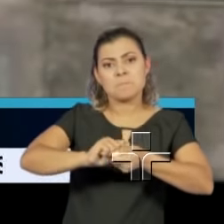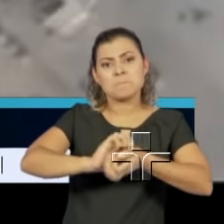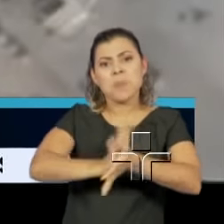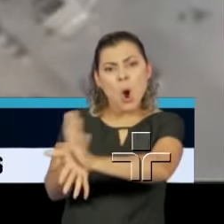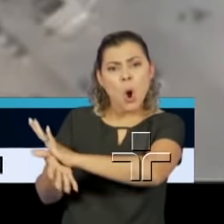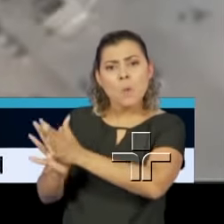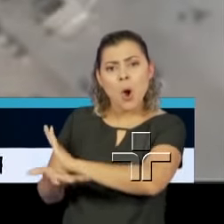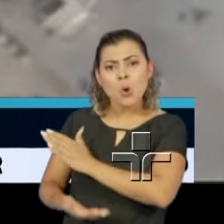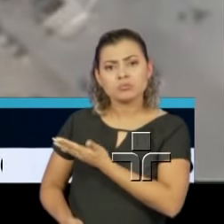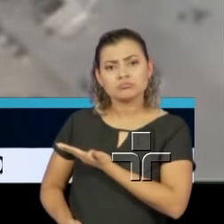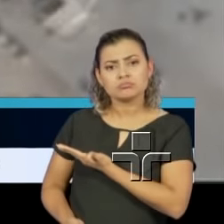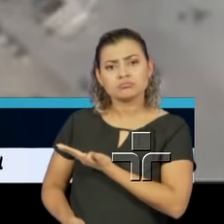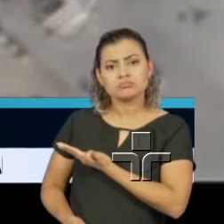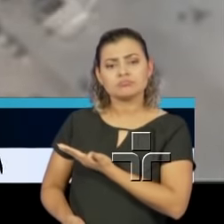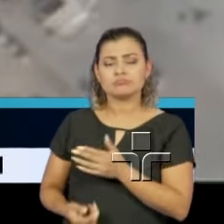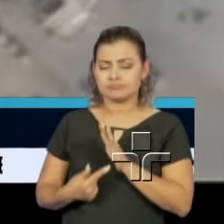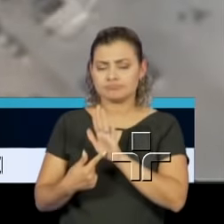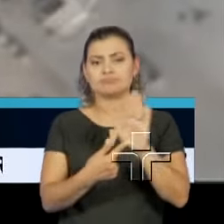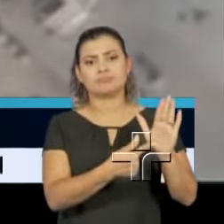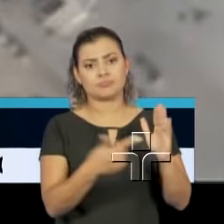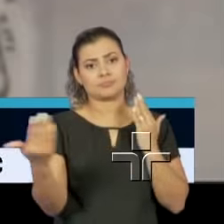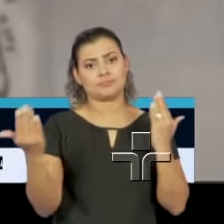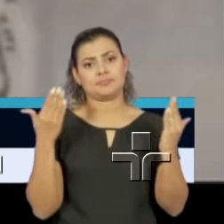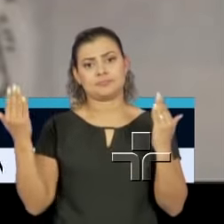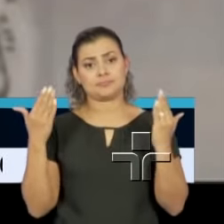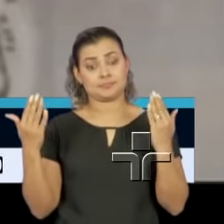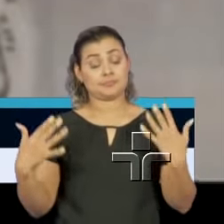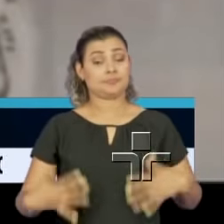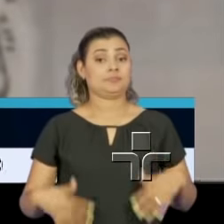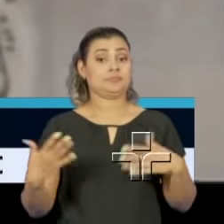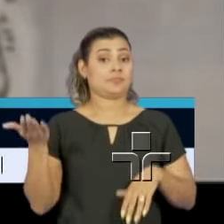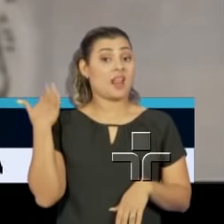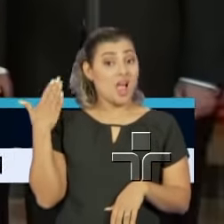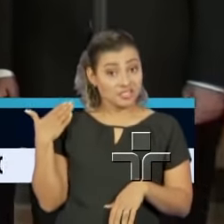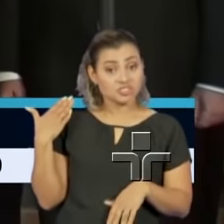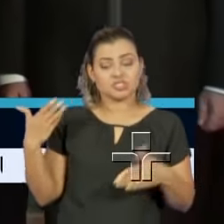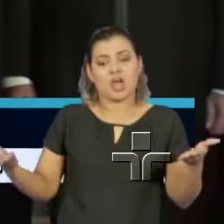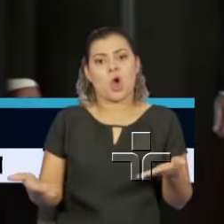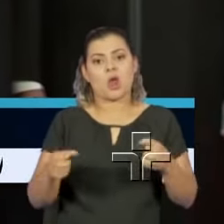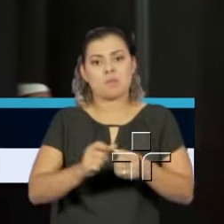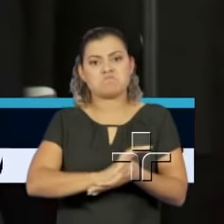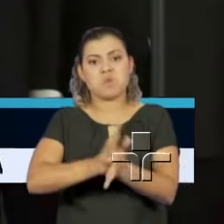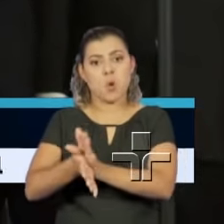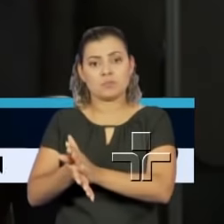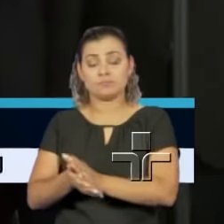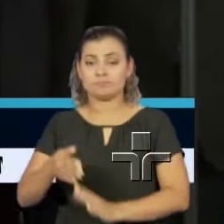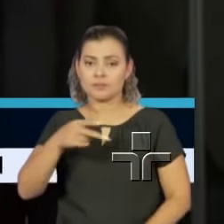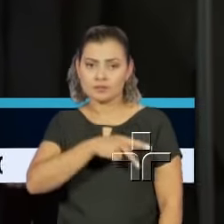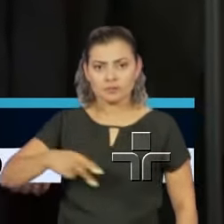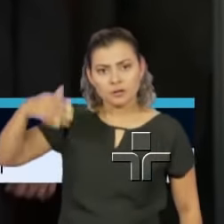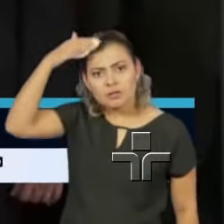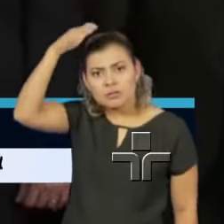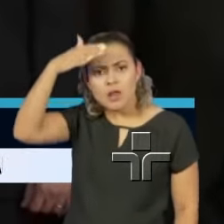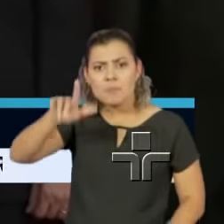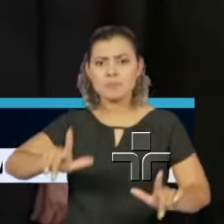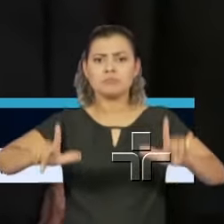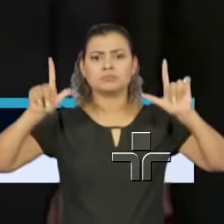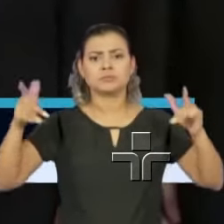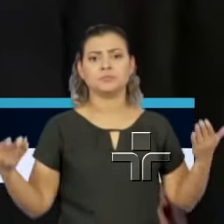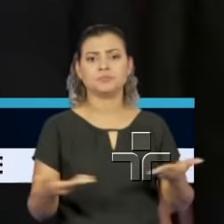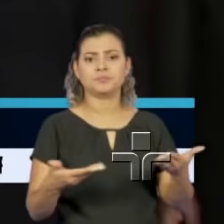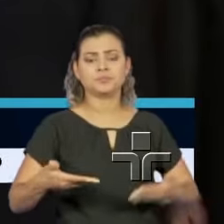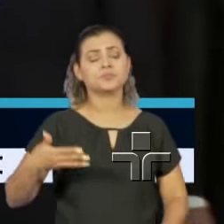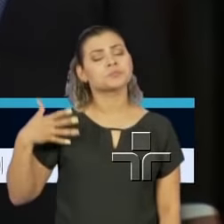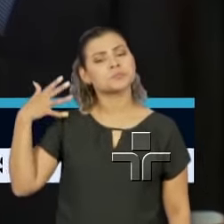bombardeio na base de Ain al-Assad, comparando com a situação antes do ataque. O presidente Donald Trump se pronunciou hoje sobre